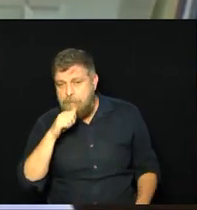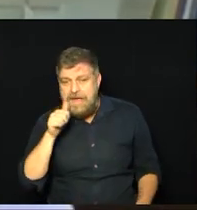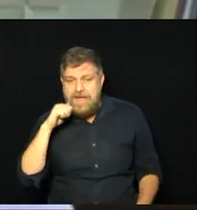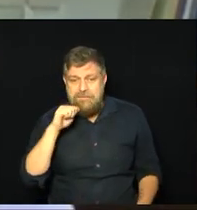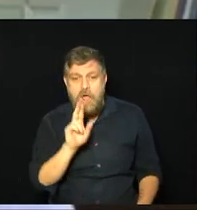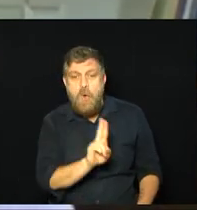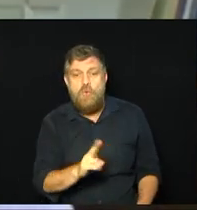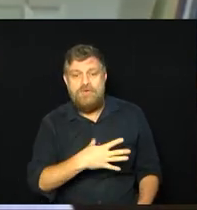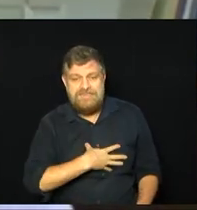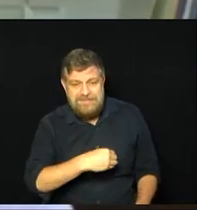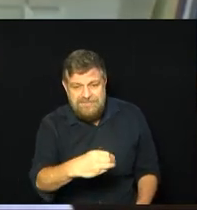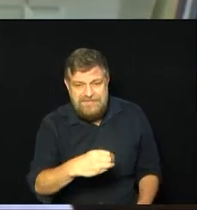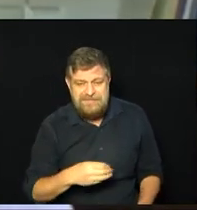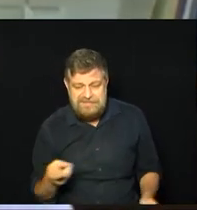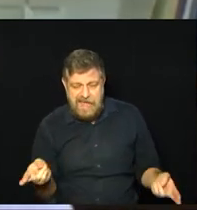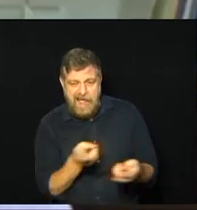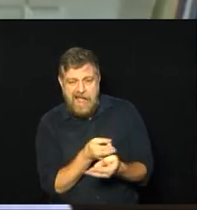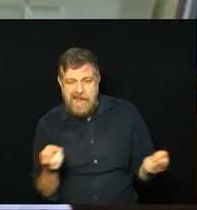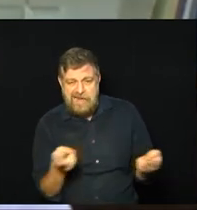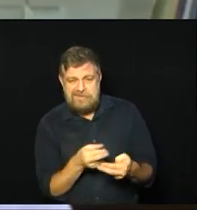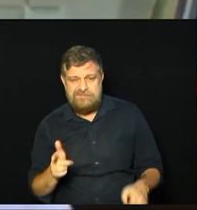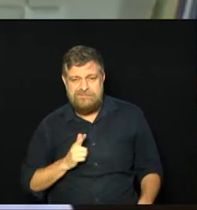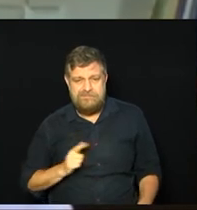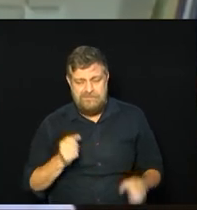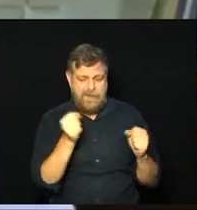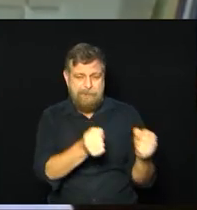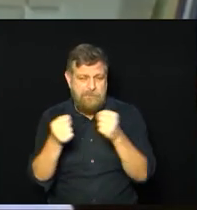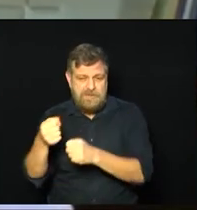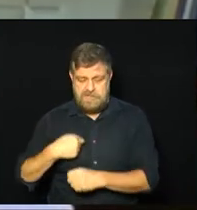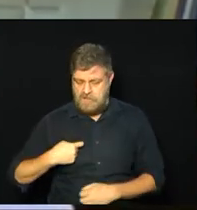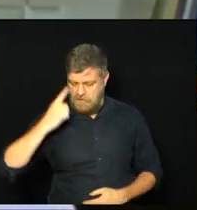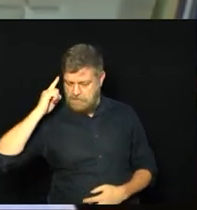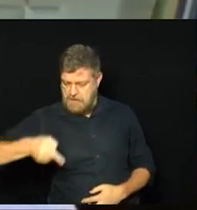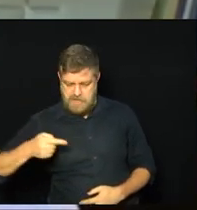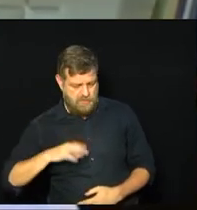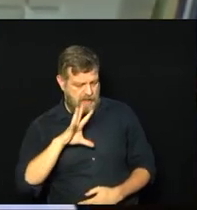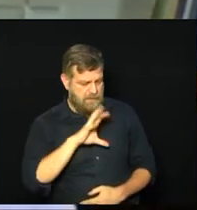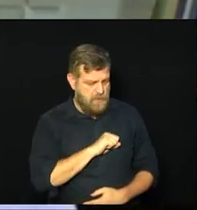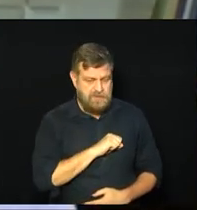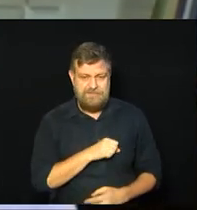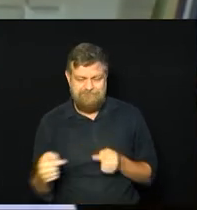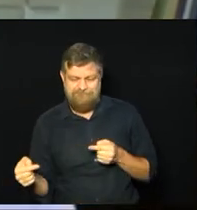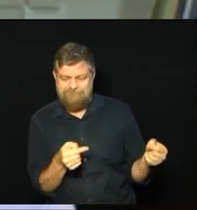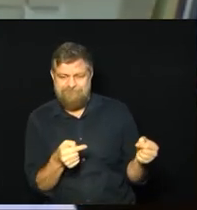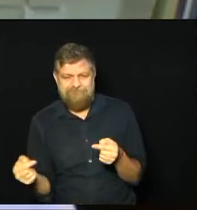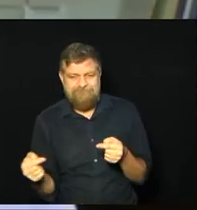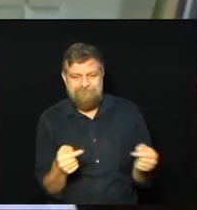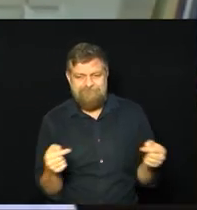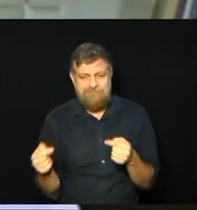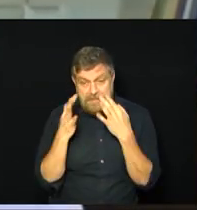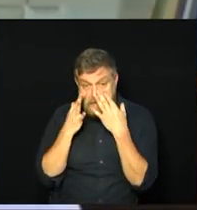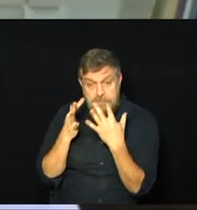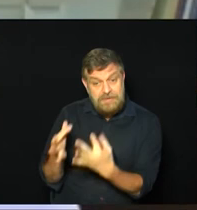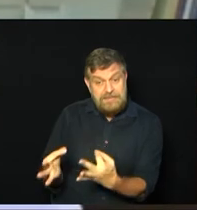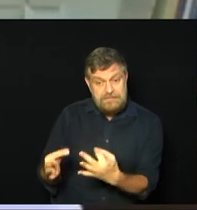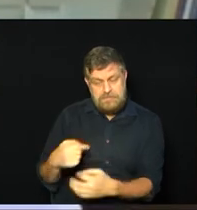os filhos e o relacionamento com os filhos para disputar poder, para disputar amor, para disputar atenção. E